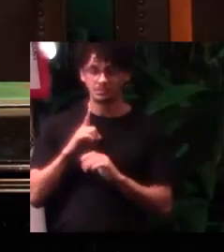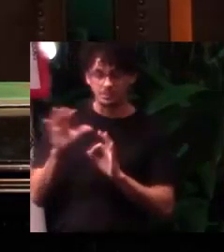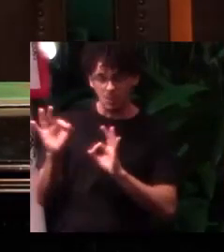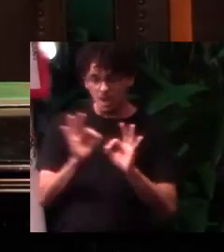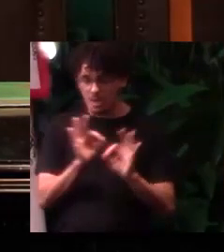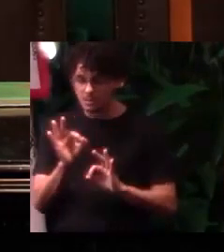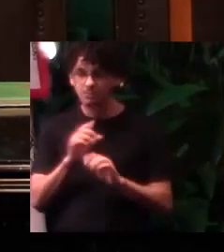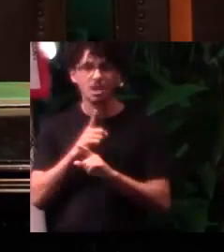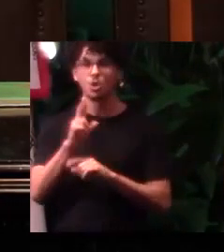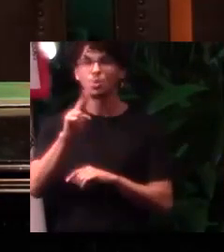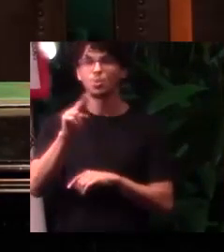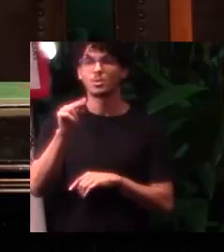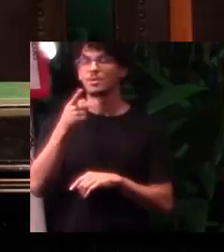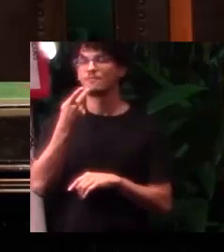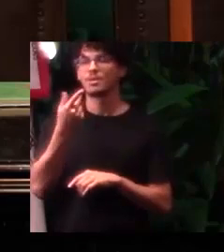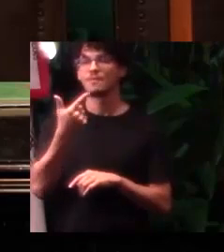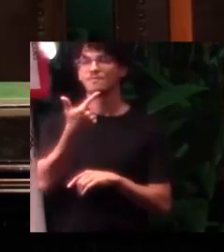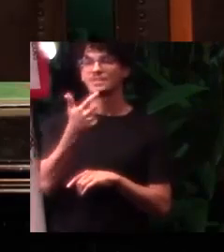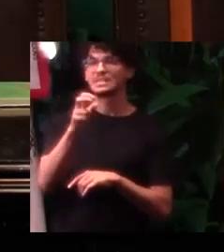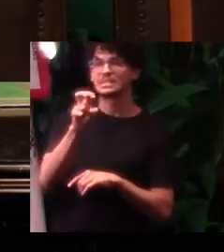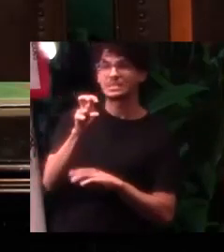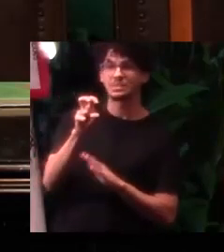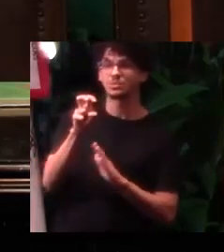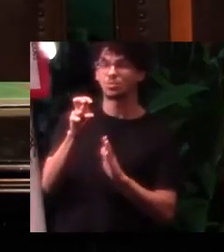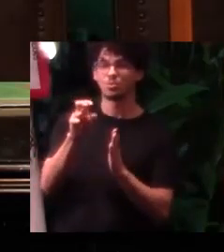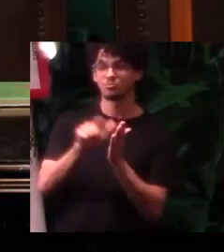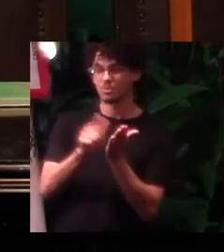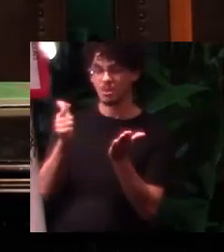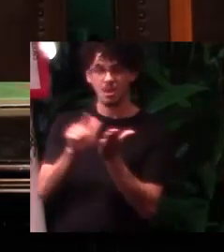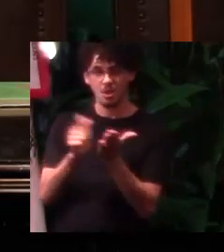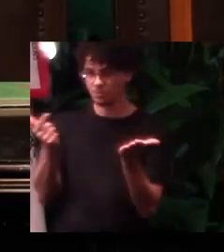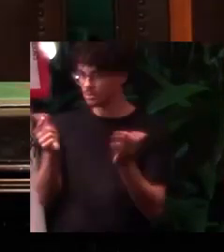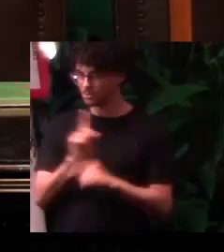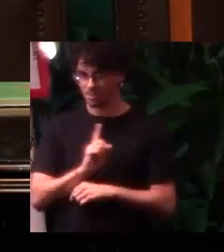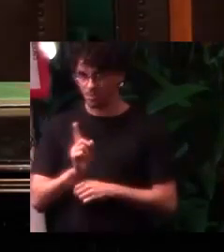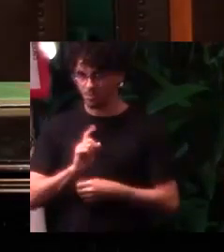aí de 25 laudas por aí, né.